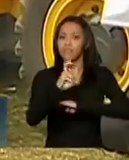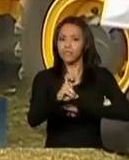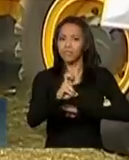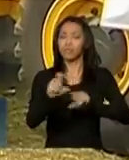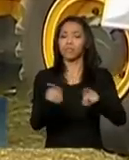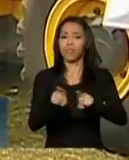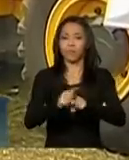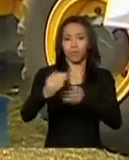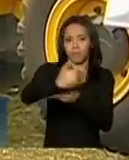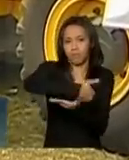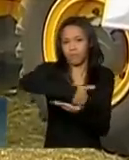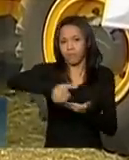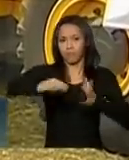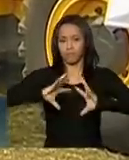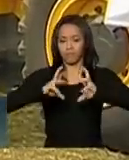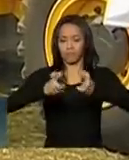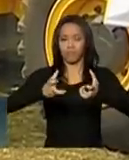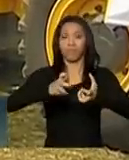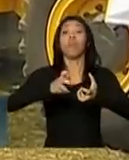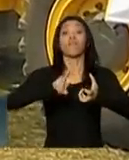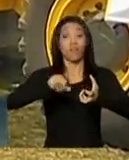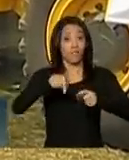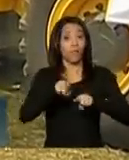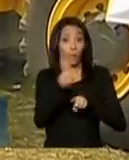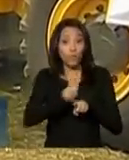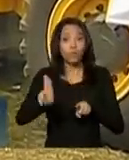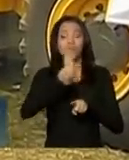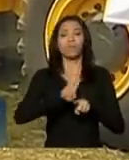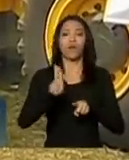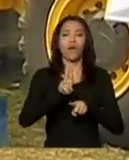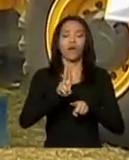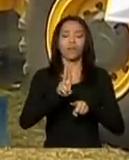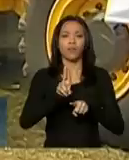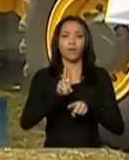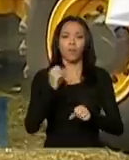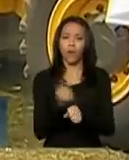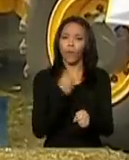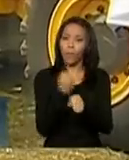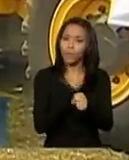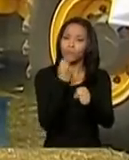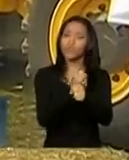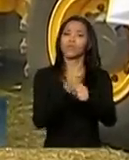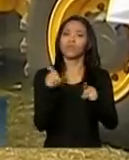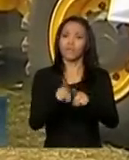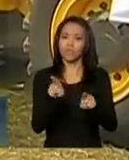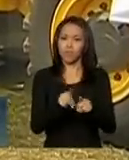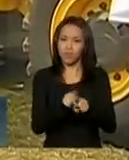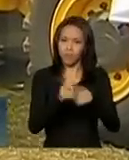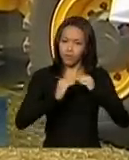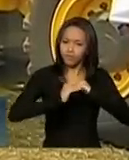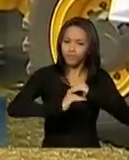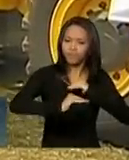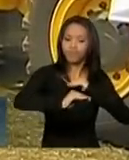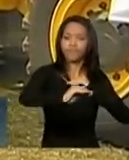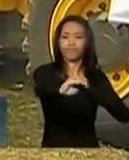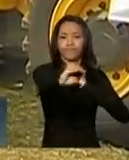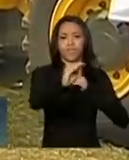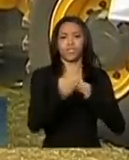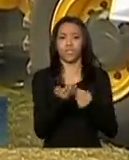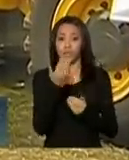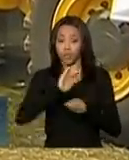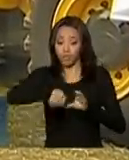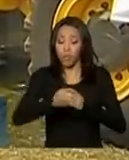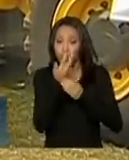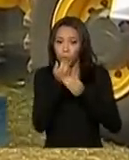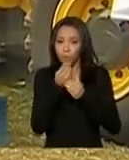carregadeiras elas devem ser usadas para para construção e para manutenção de estradas vicinais são as